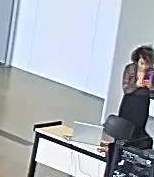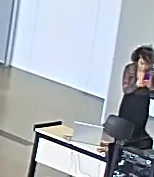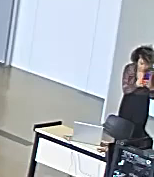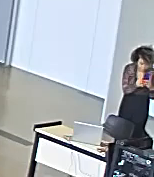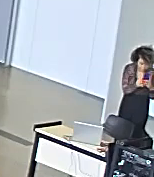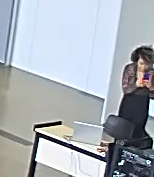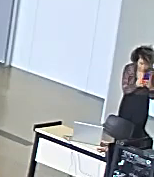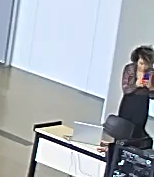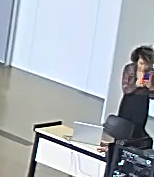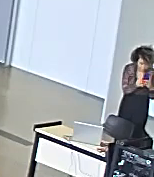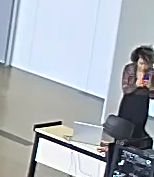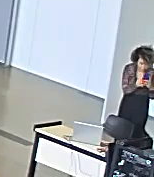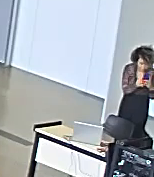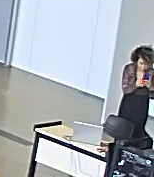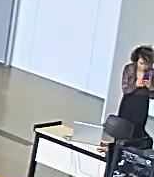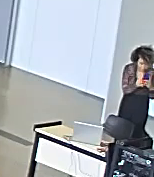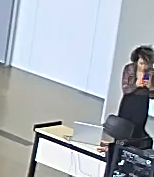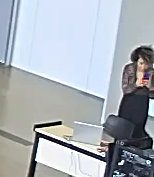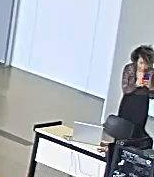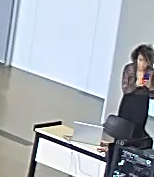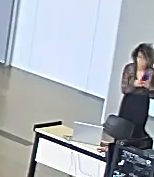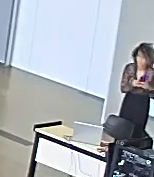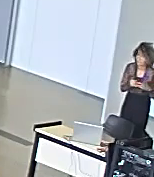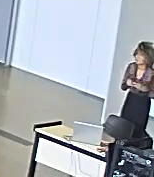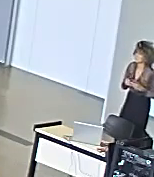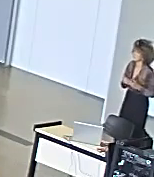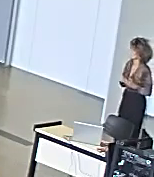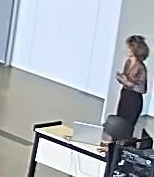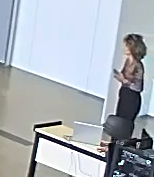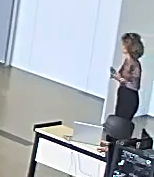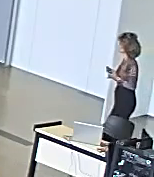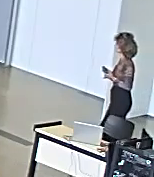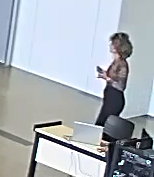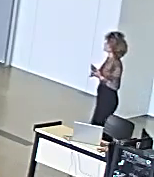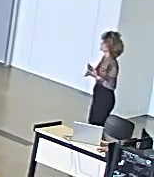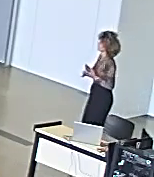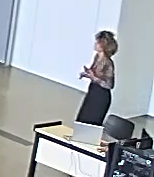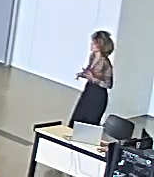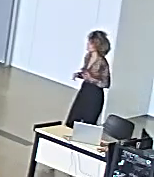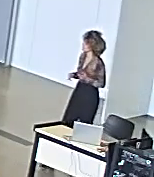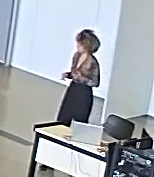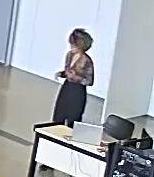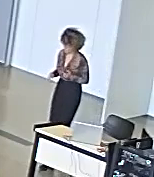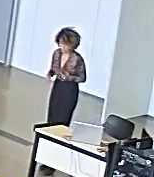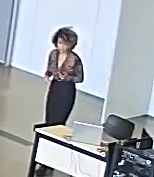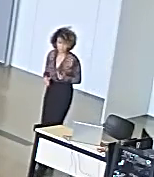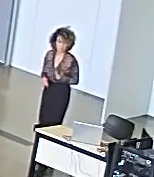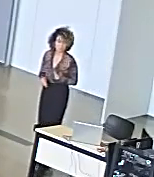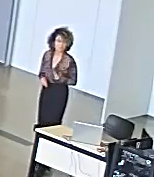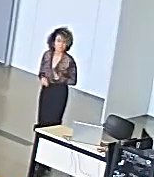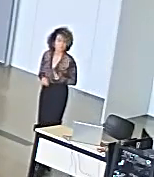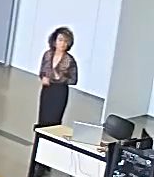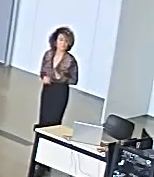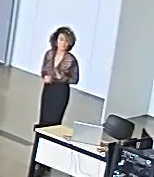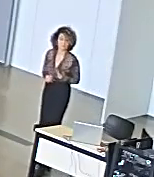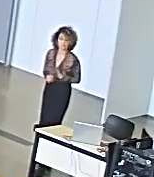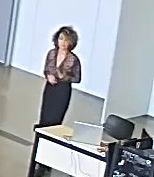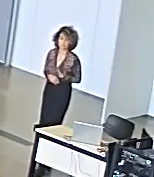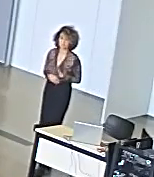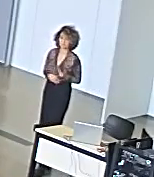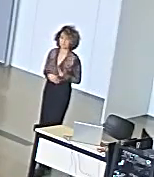todos, mas especialmente às crianças, os adolescentes, a juventude, através